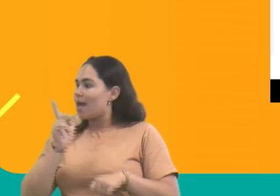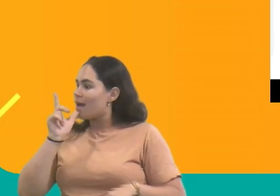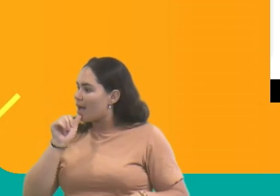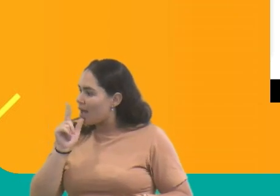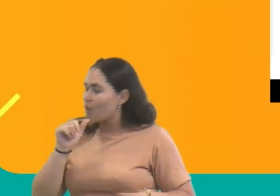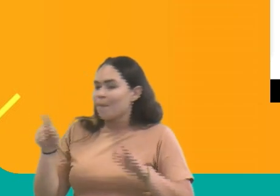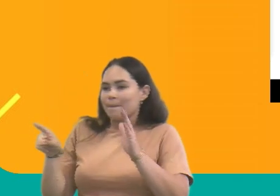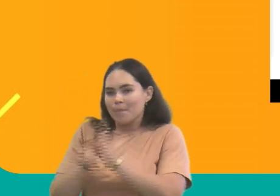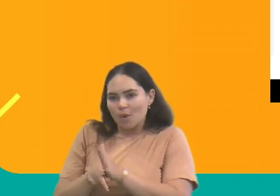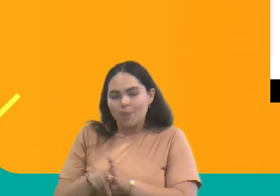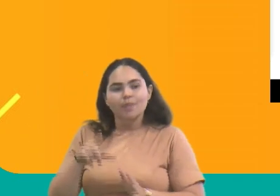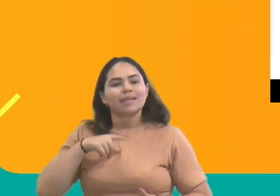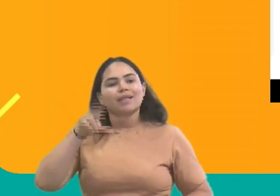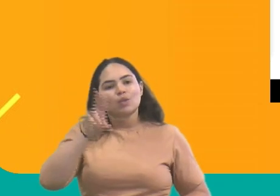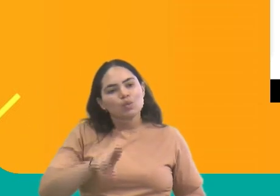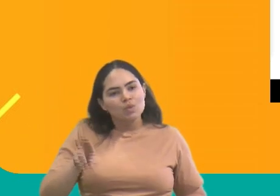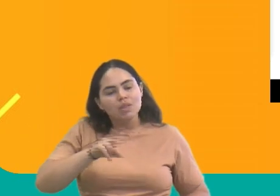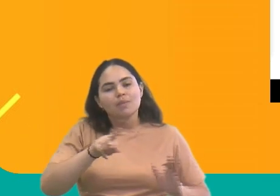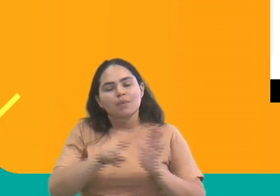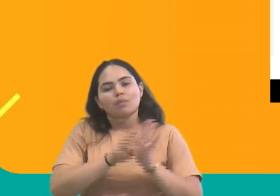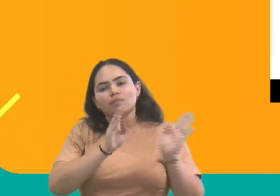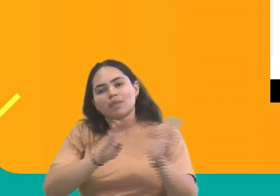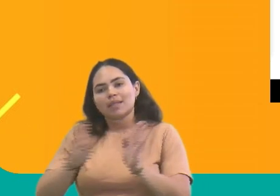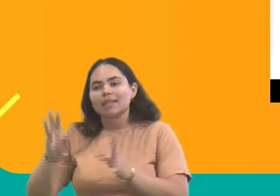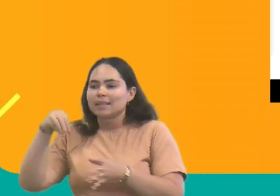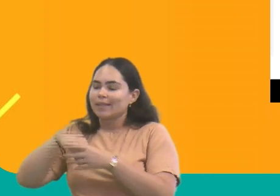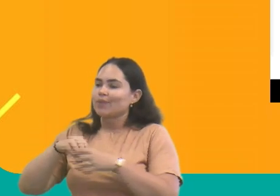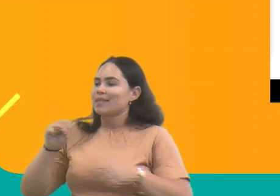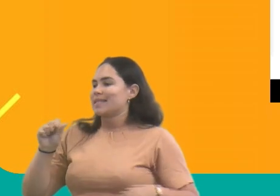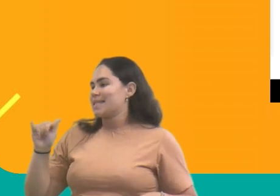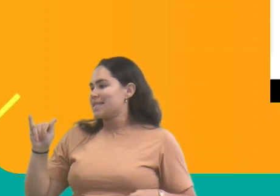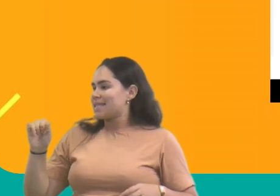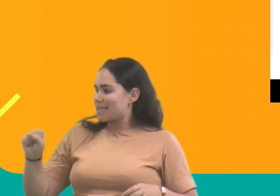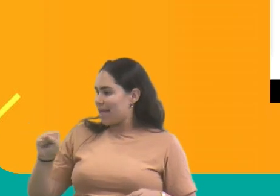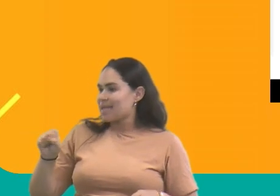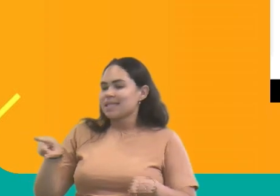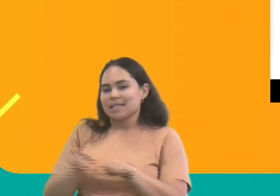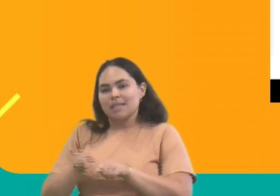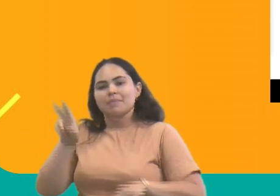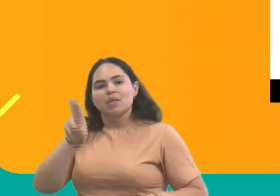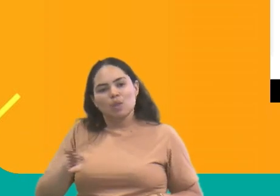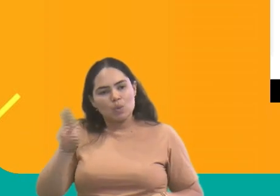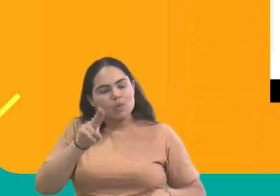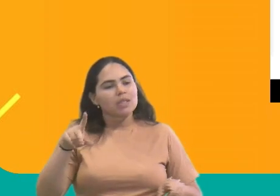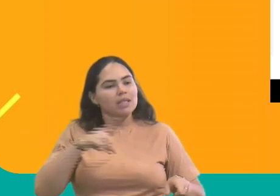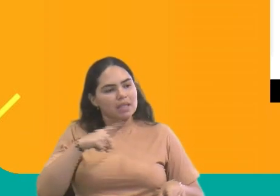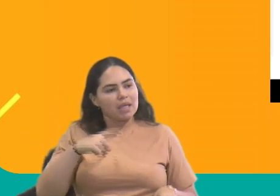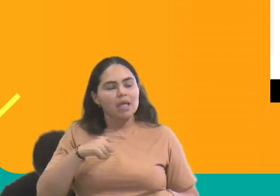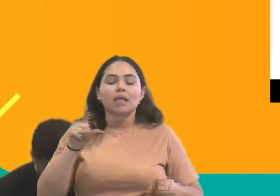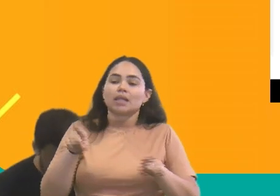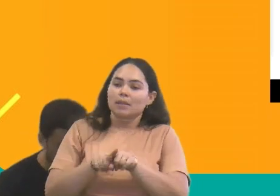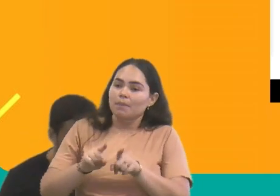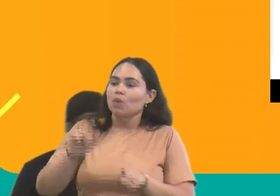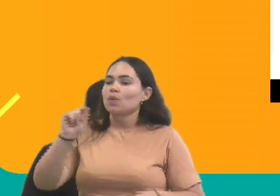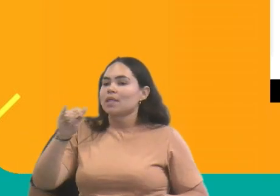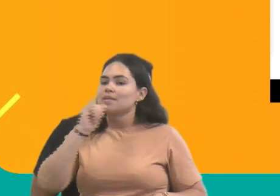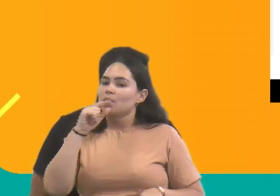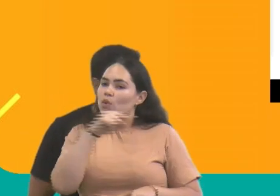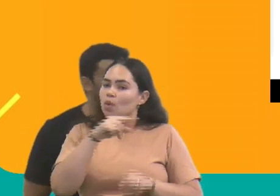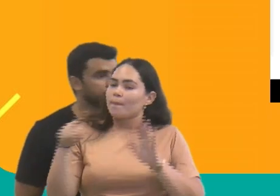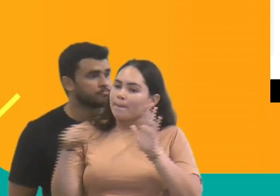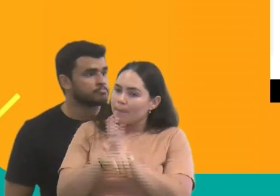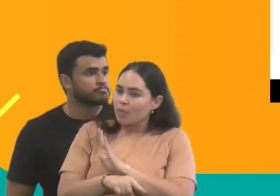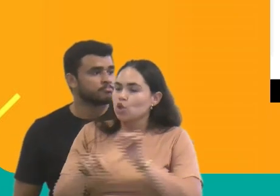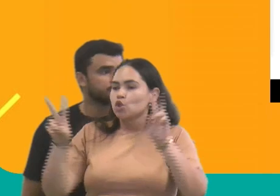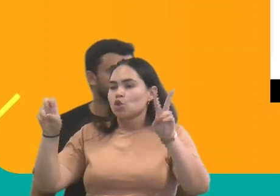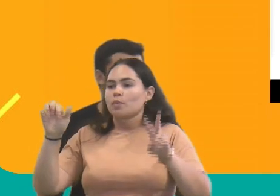é fluoretada, as águas minerais ou adicionadas de sais, por normativa, também são fluoretadas. E nessa questão não foi